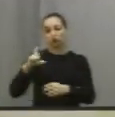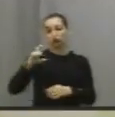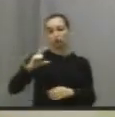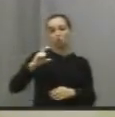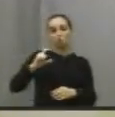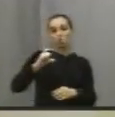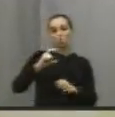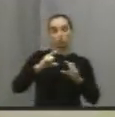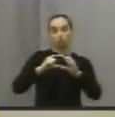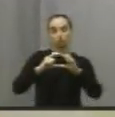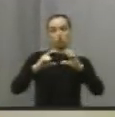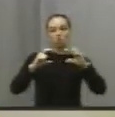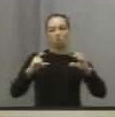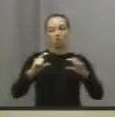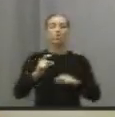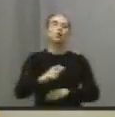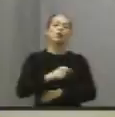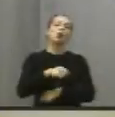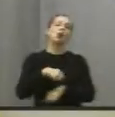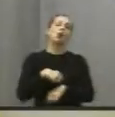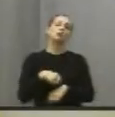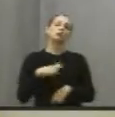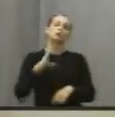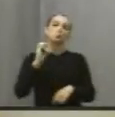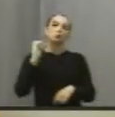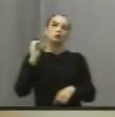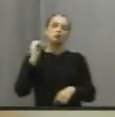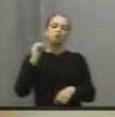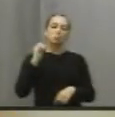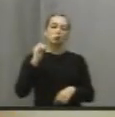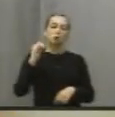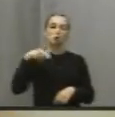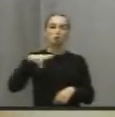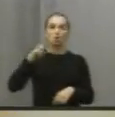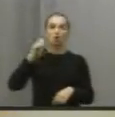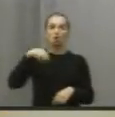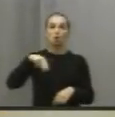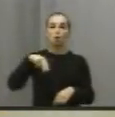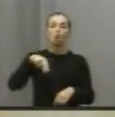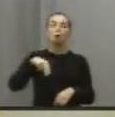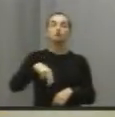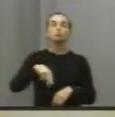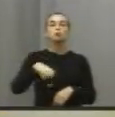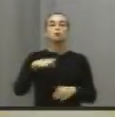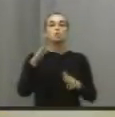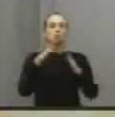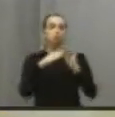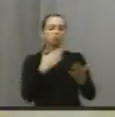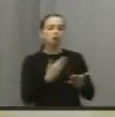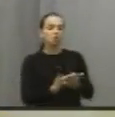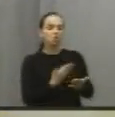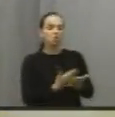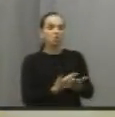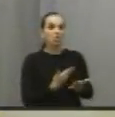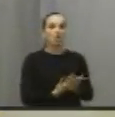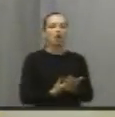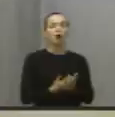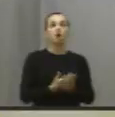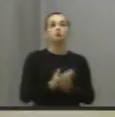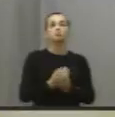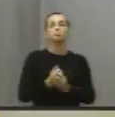múltiplo e o comum. Então, eu quero saber se alguém pode nos esclarecer, porque não foi isso que foi divulgado aqui, e dizer